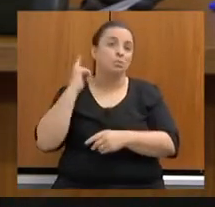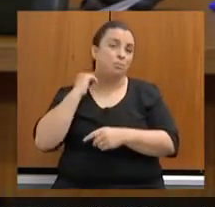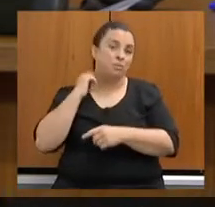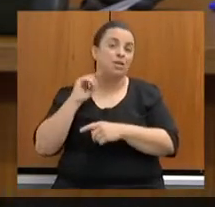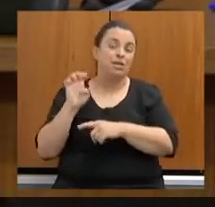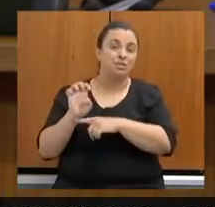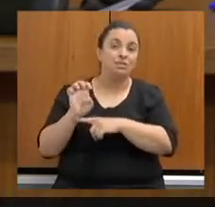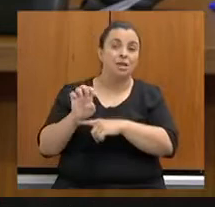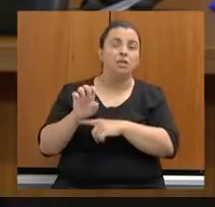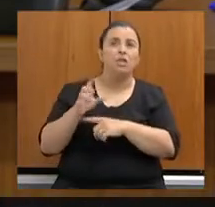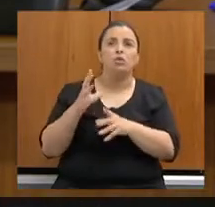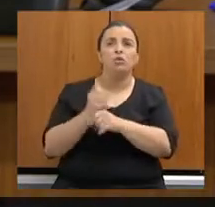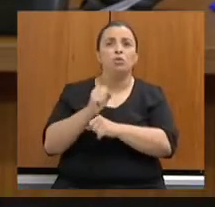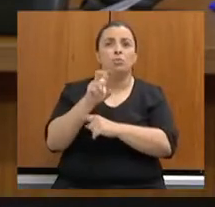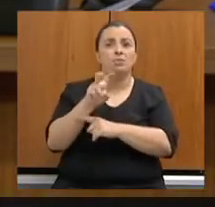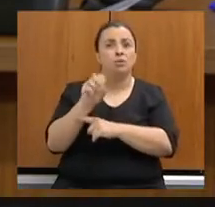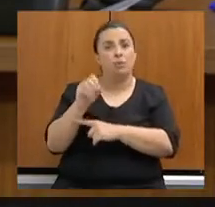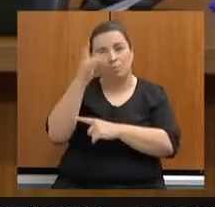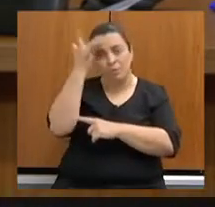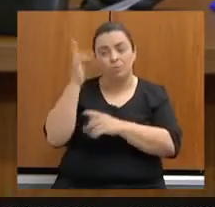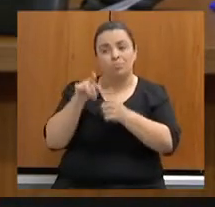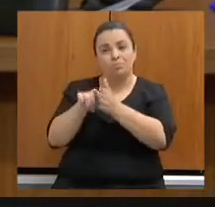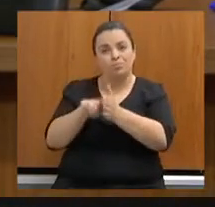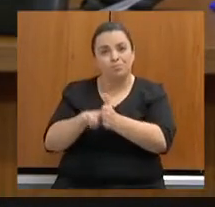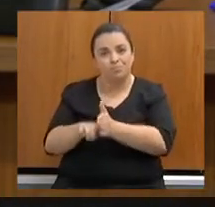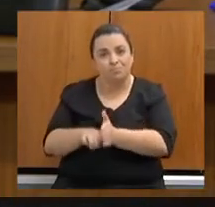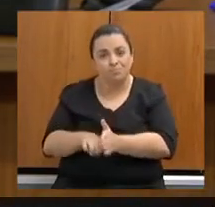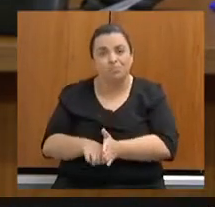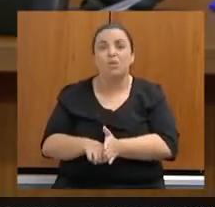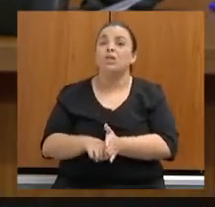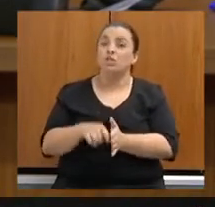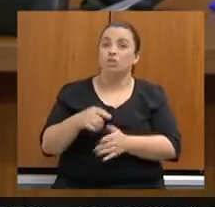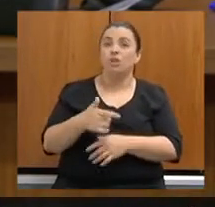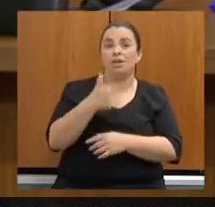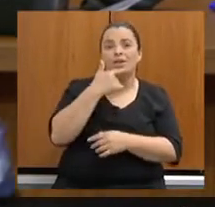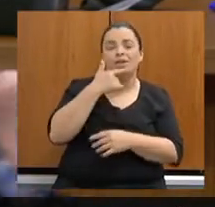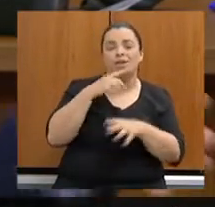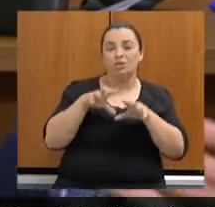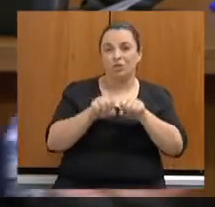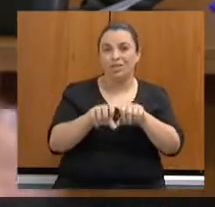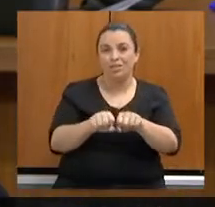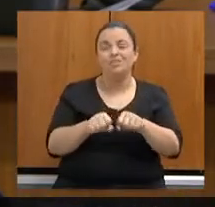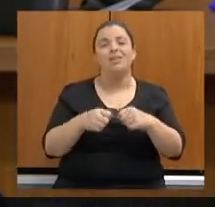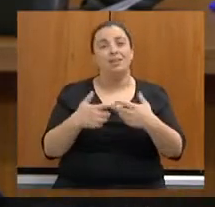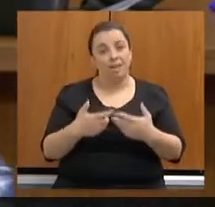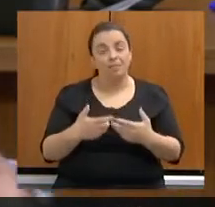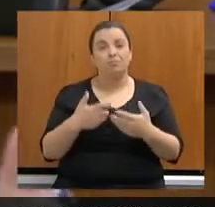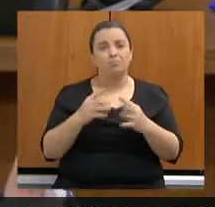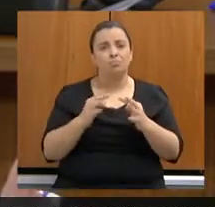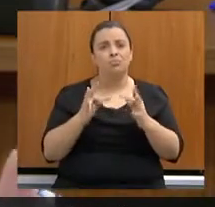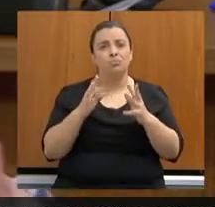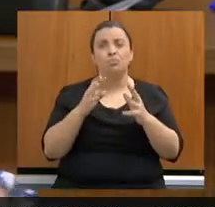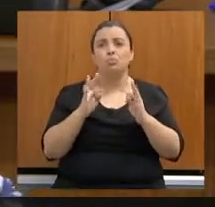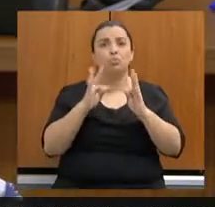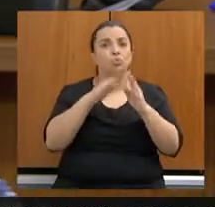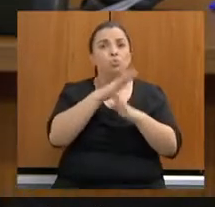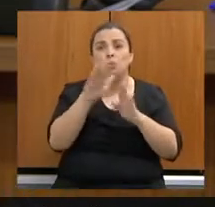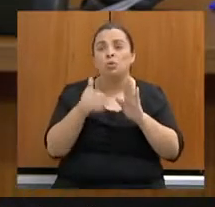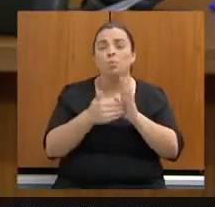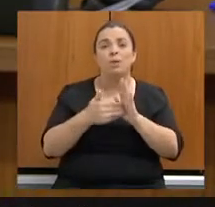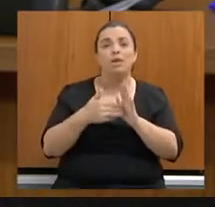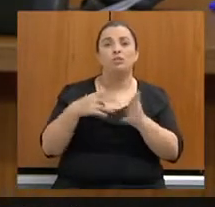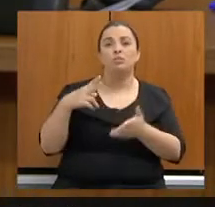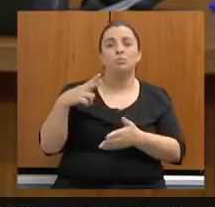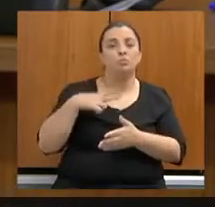mais de 50 pesquisadores que estavam fazendo pesquisa assim queijo artesanais totalmente sem uma priorização